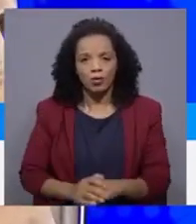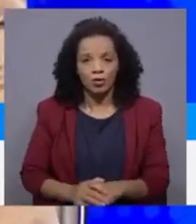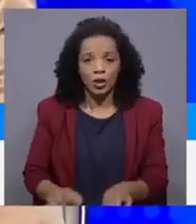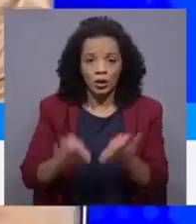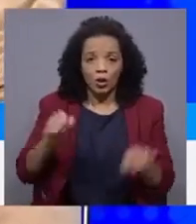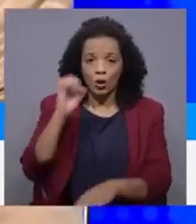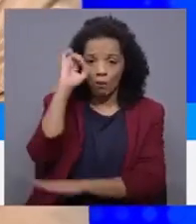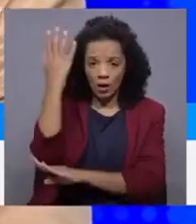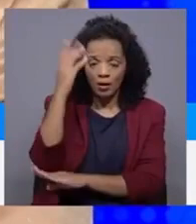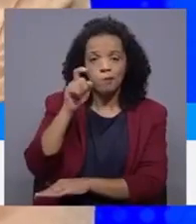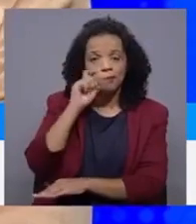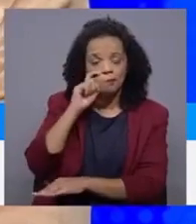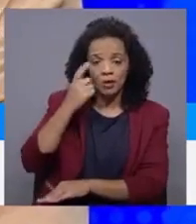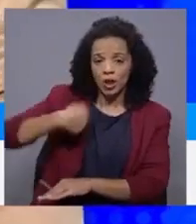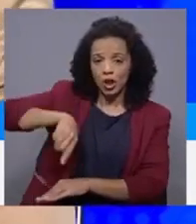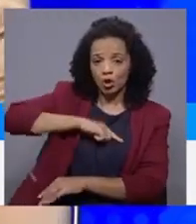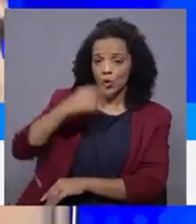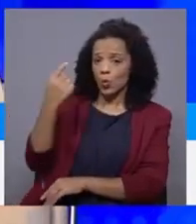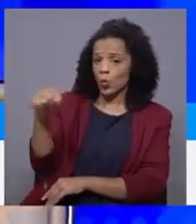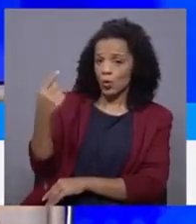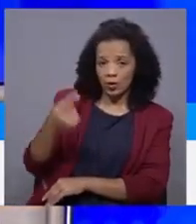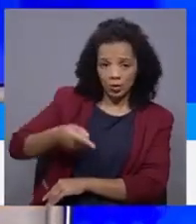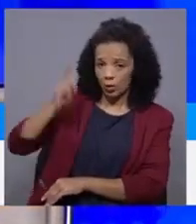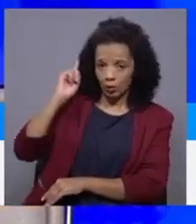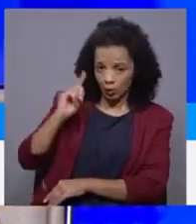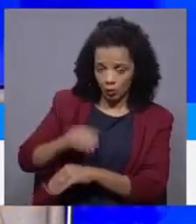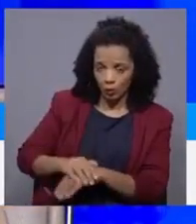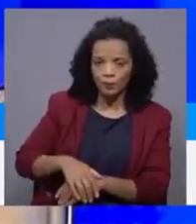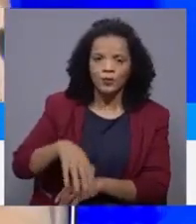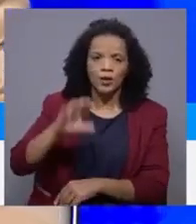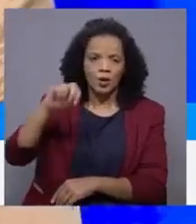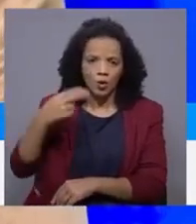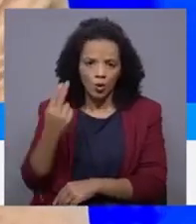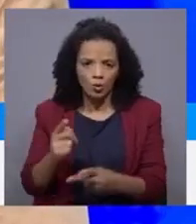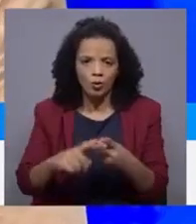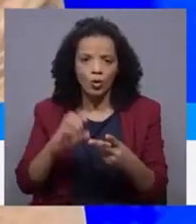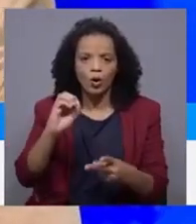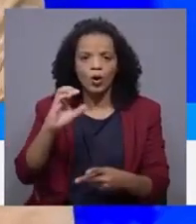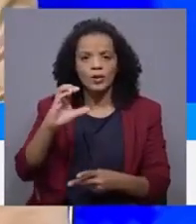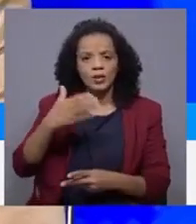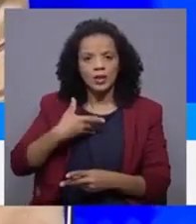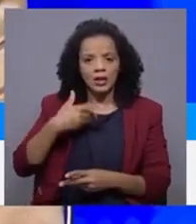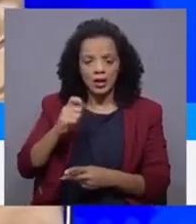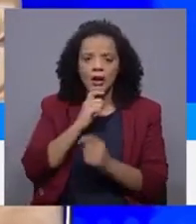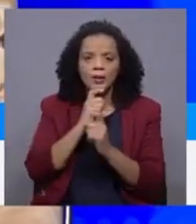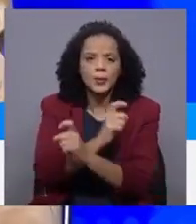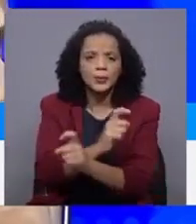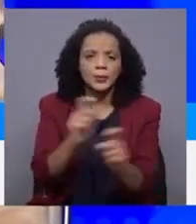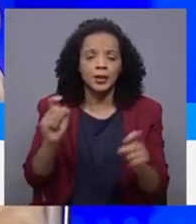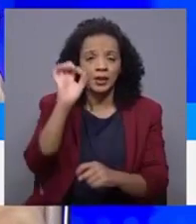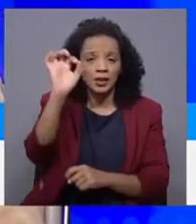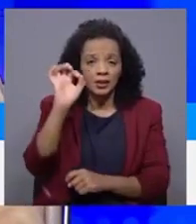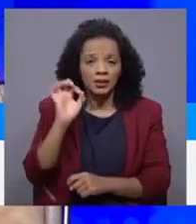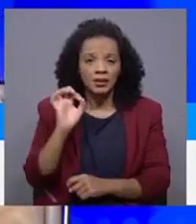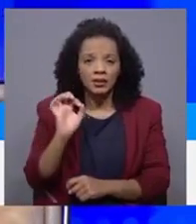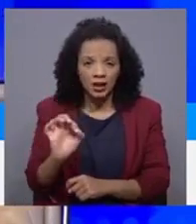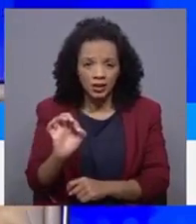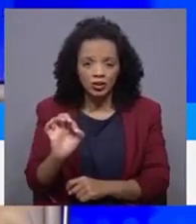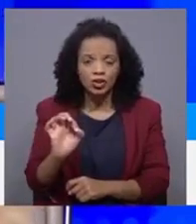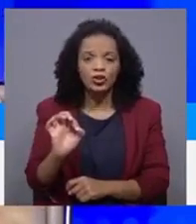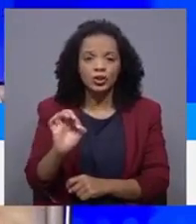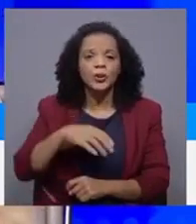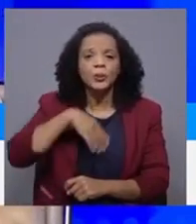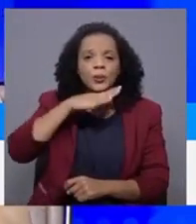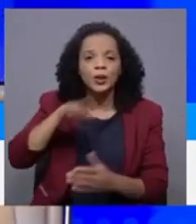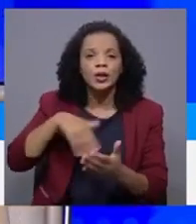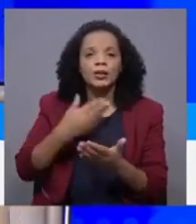o PAN tem defendido, e não somos apenas os únicos, as Nações Unidas, a OCDE, têm deixado o alerta. Taxe-se as entidades poluentes e elevisse